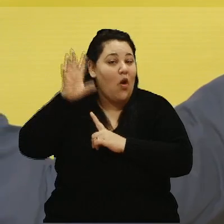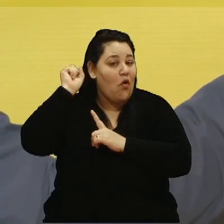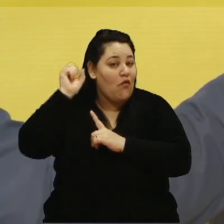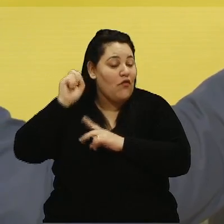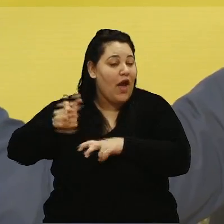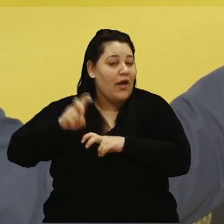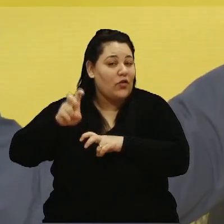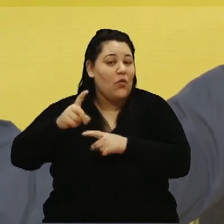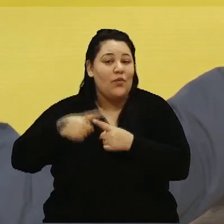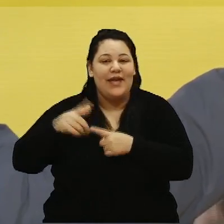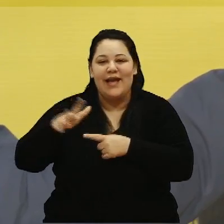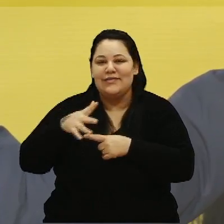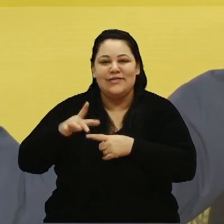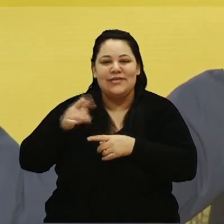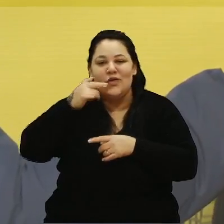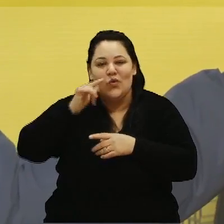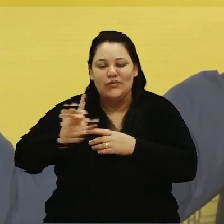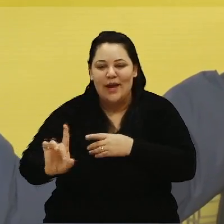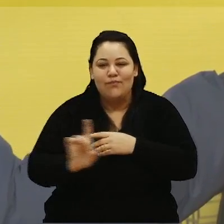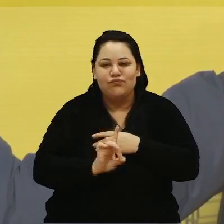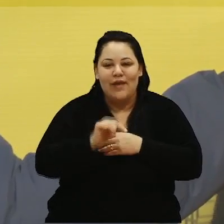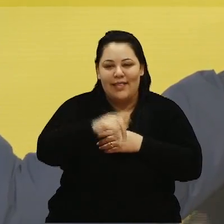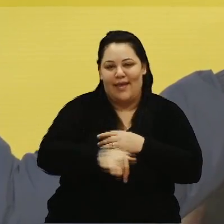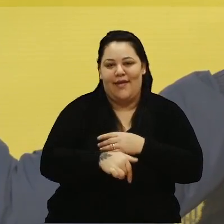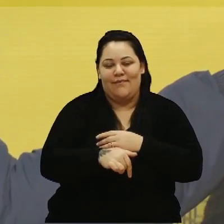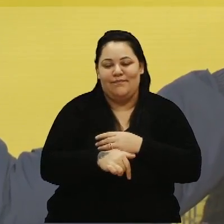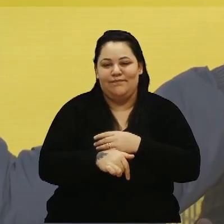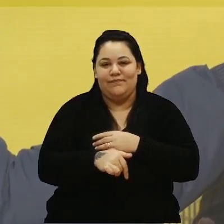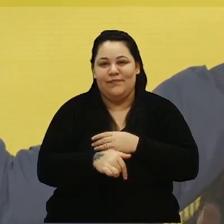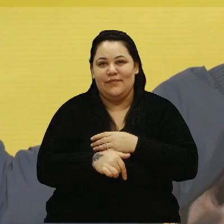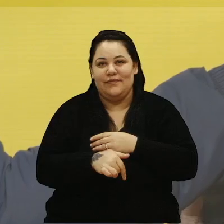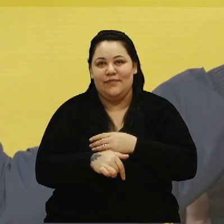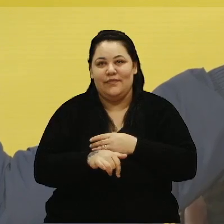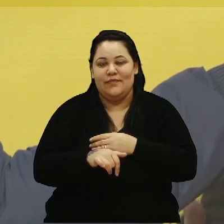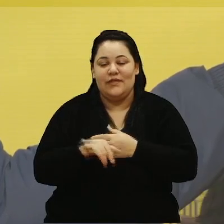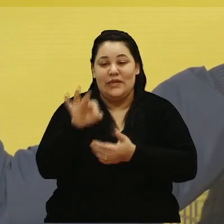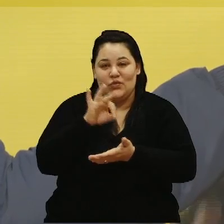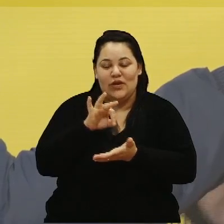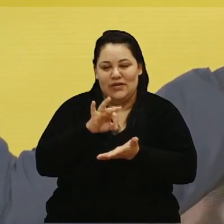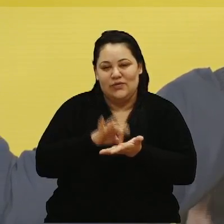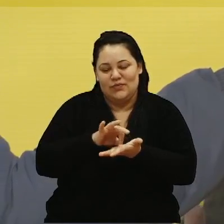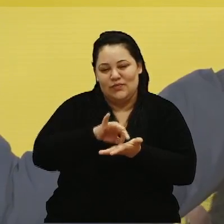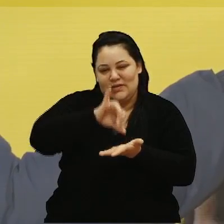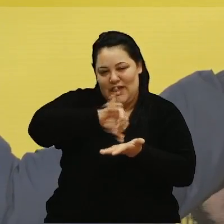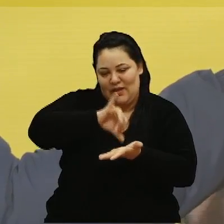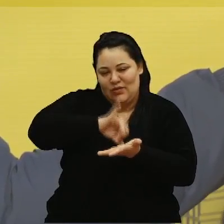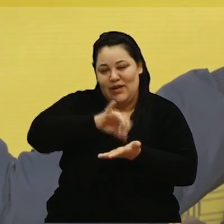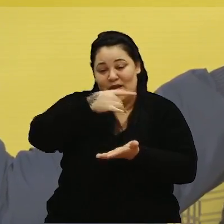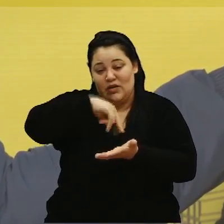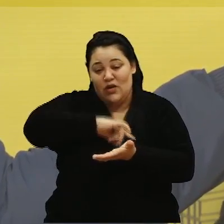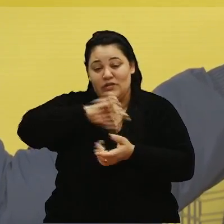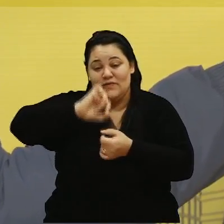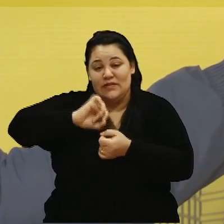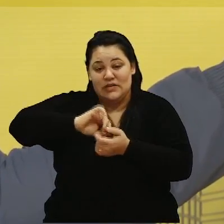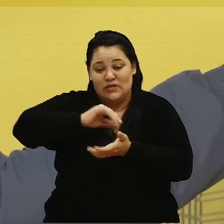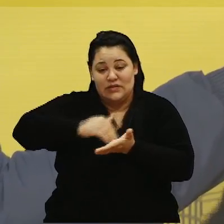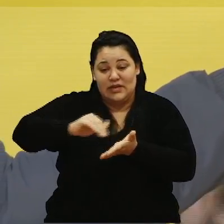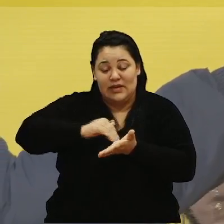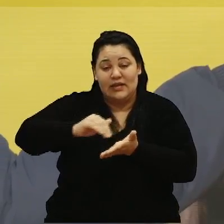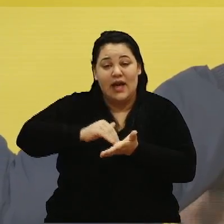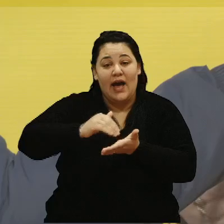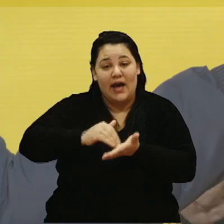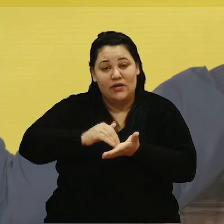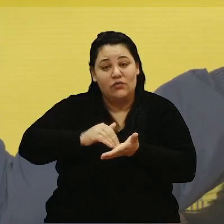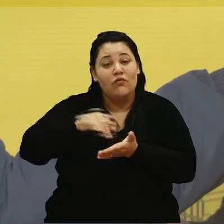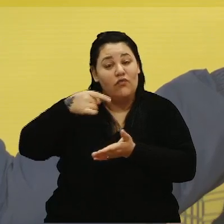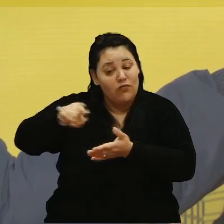não conseguem vir até a sede administrativa. Então, a gente fazer com que o secretário vá até a comunidade para